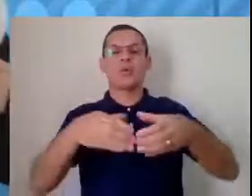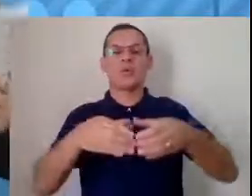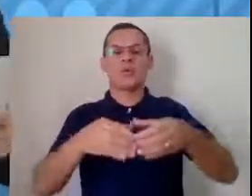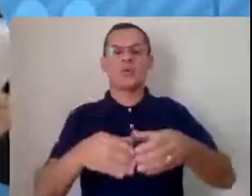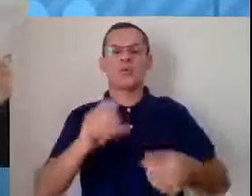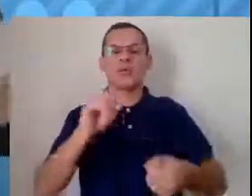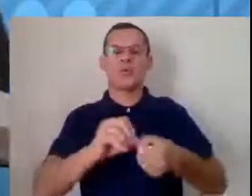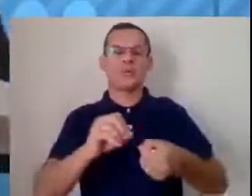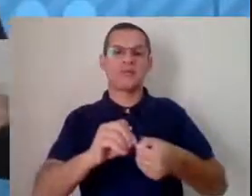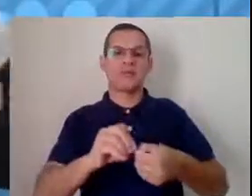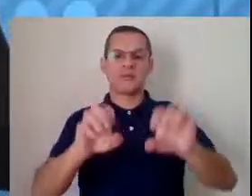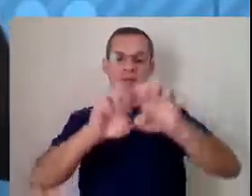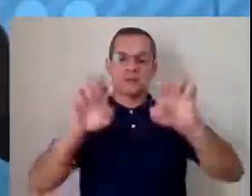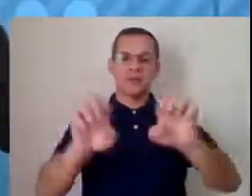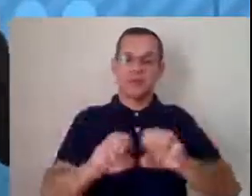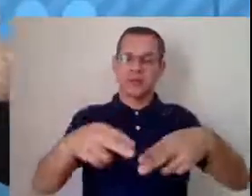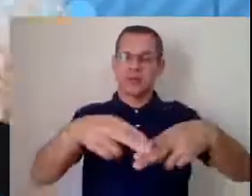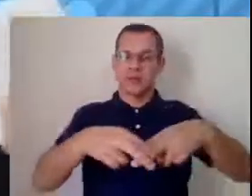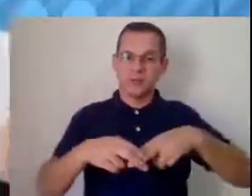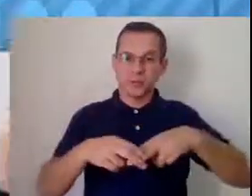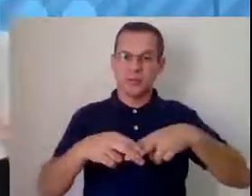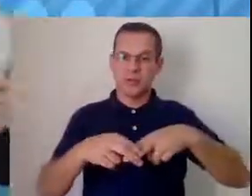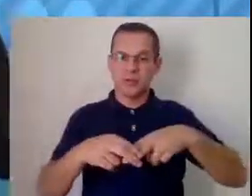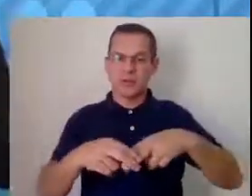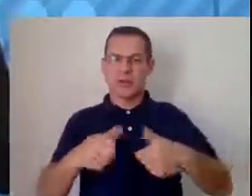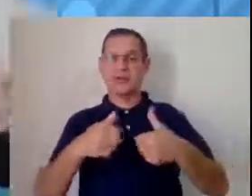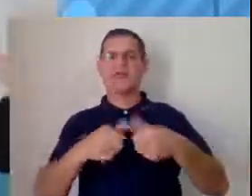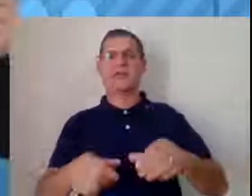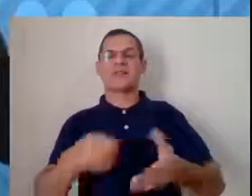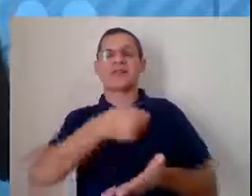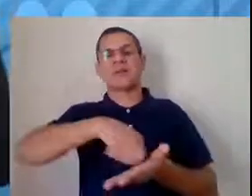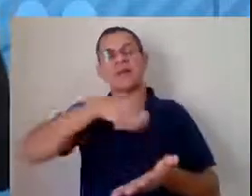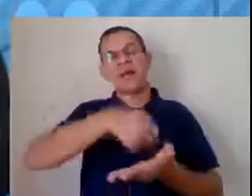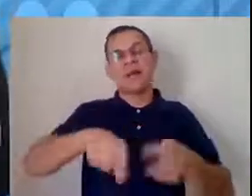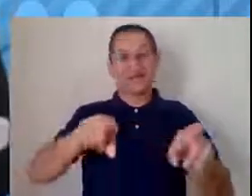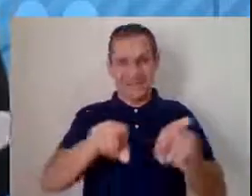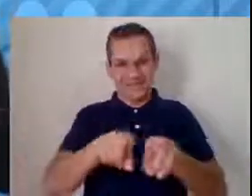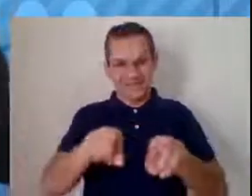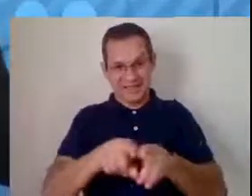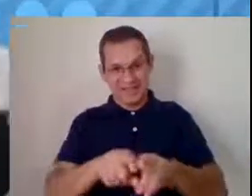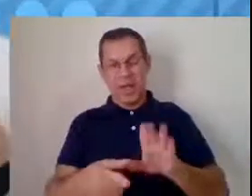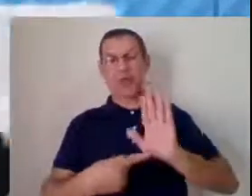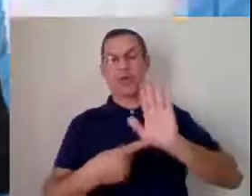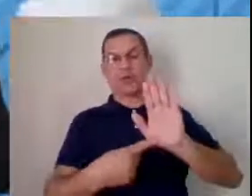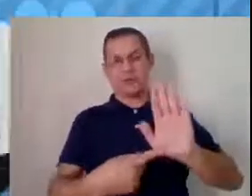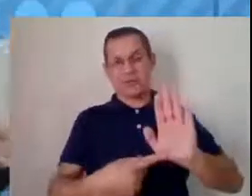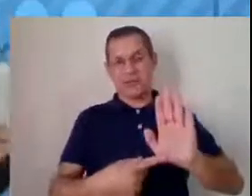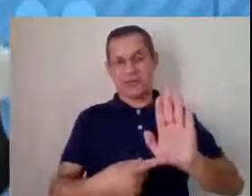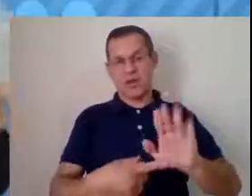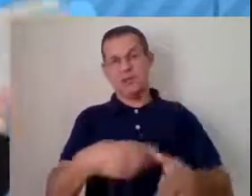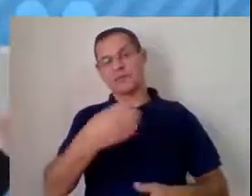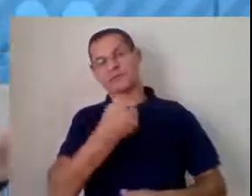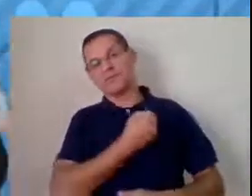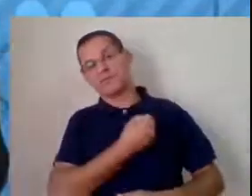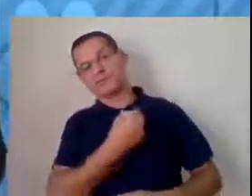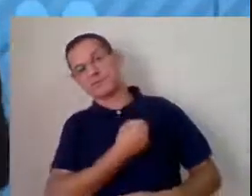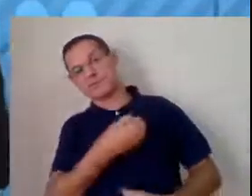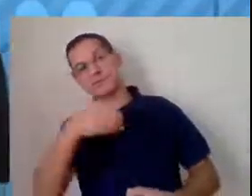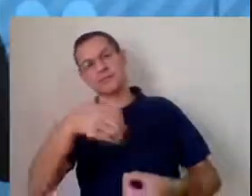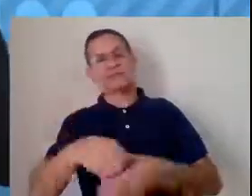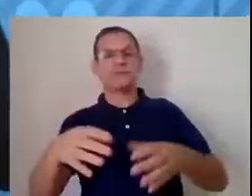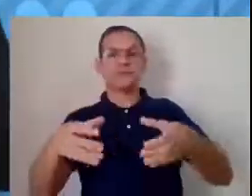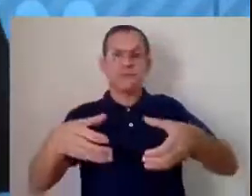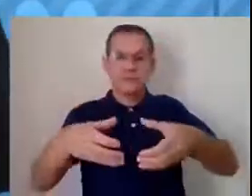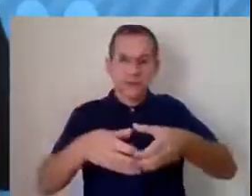será formado por, ou ele estará por escrito, ou algumas representações numéricas dentro de um